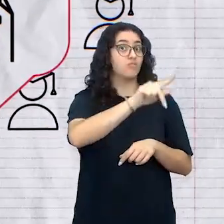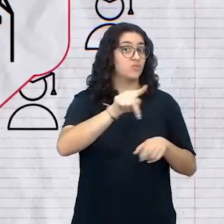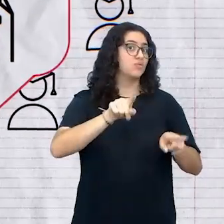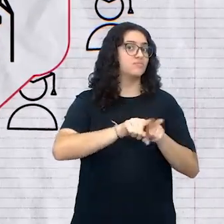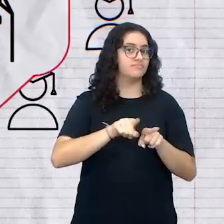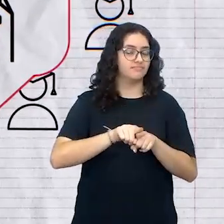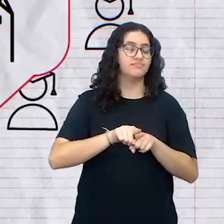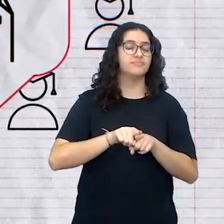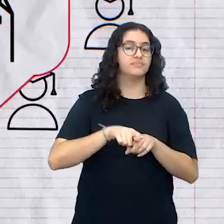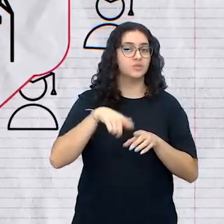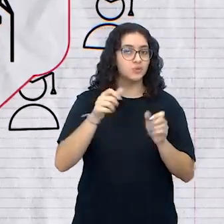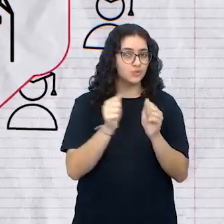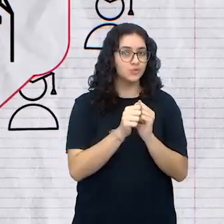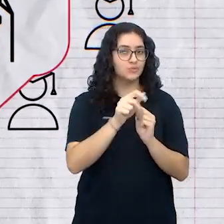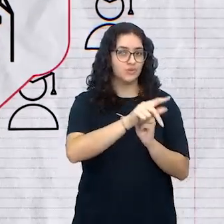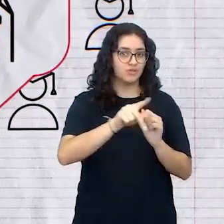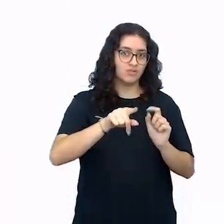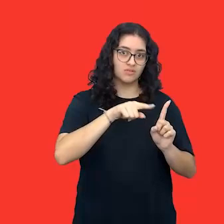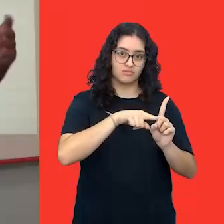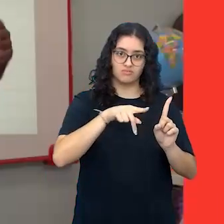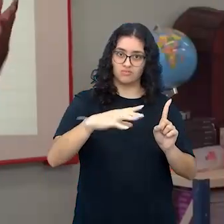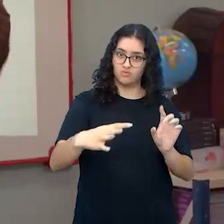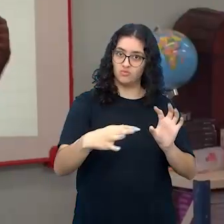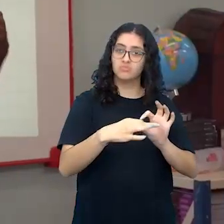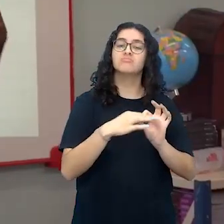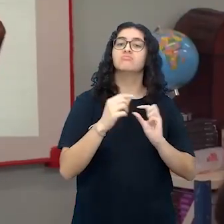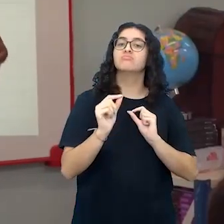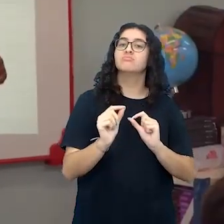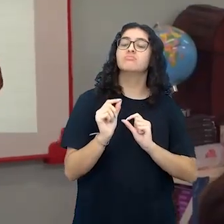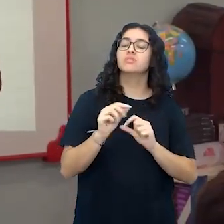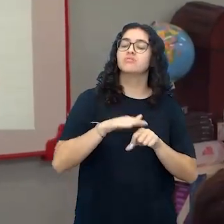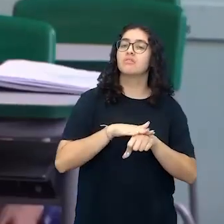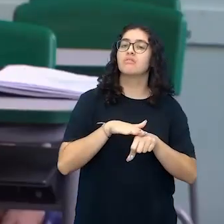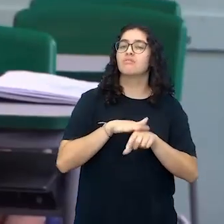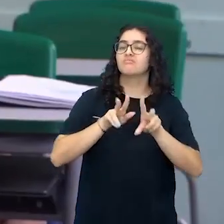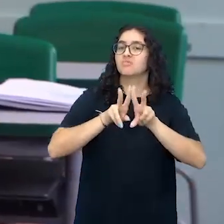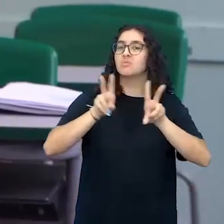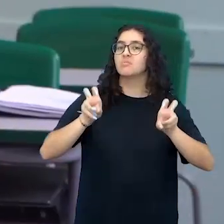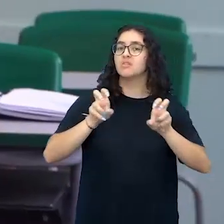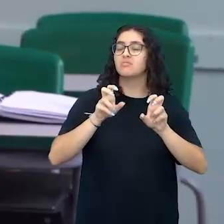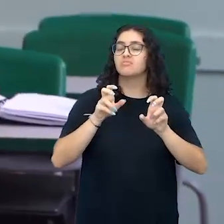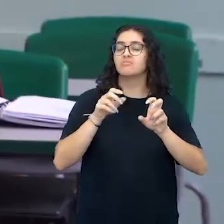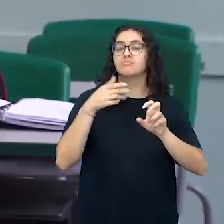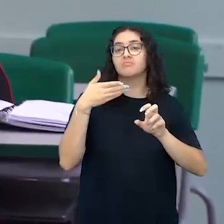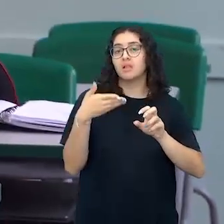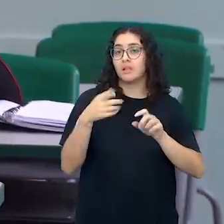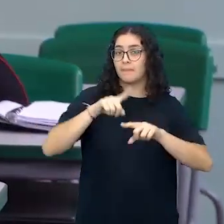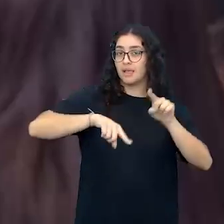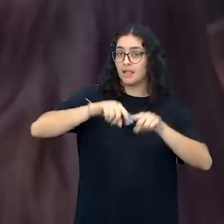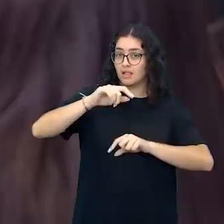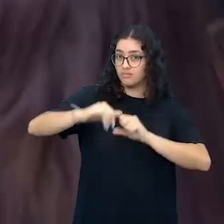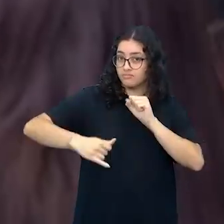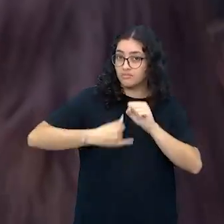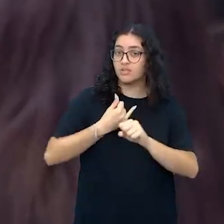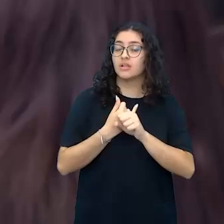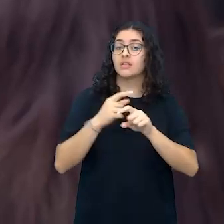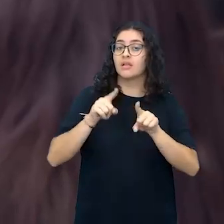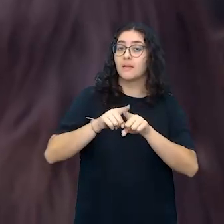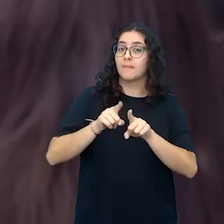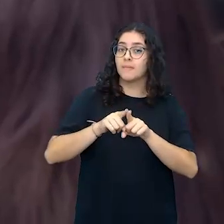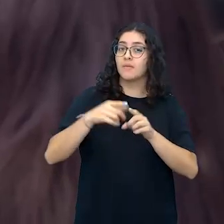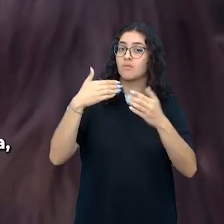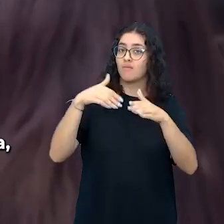esses professores, junto com esse professor multiplicador, conversarão sobre temas baseado no material digital e no resultado da